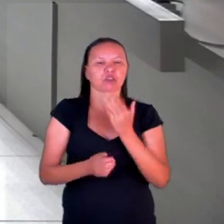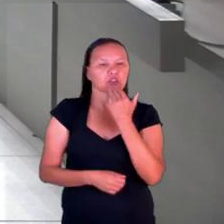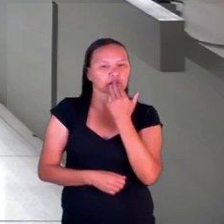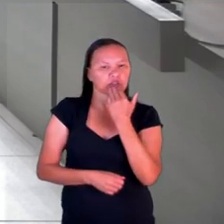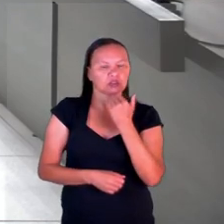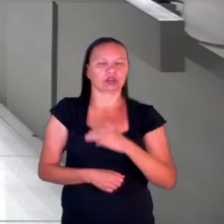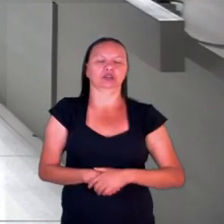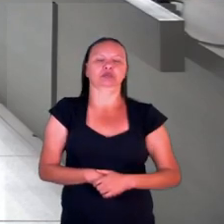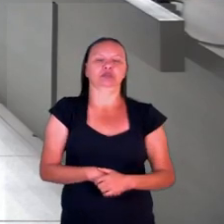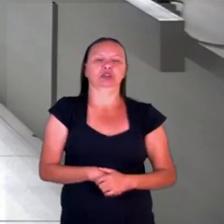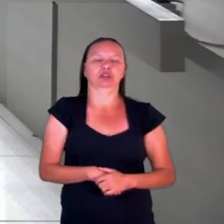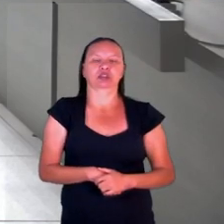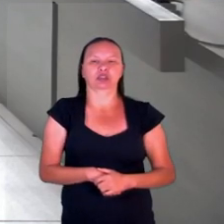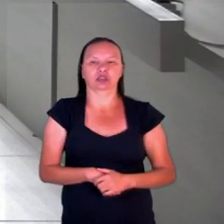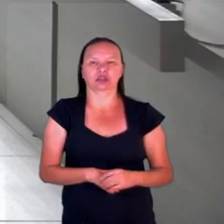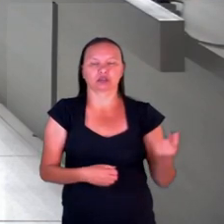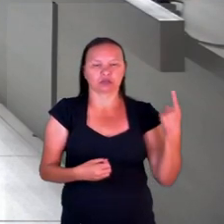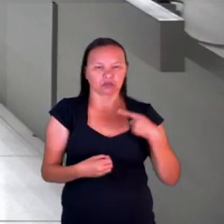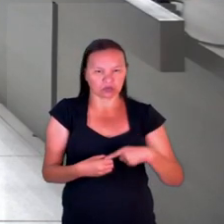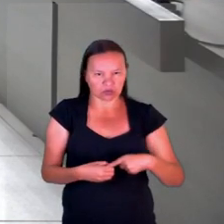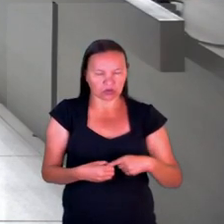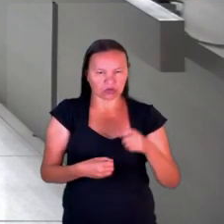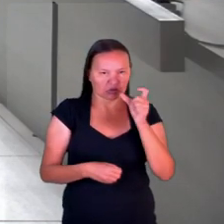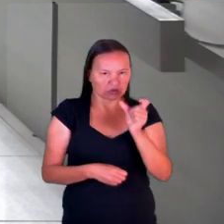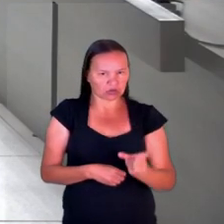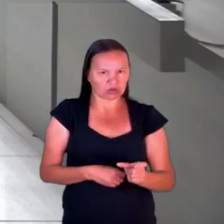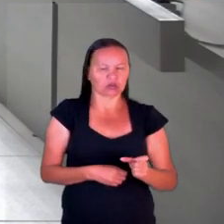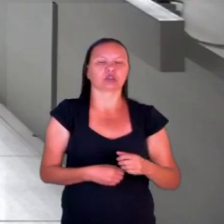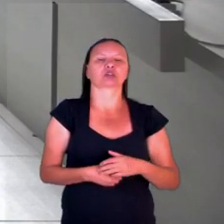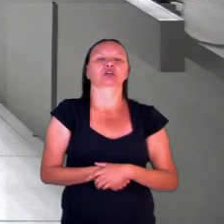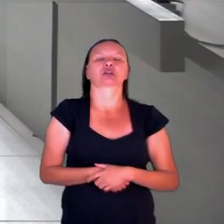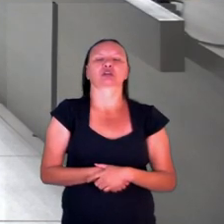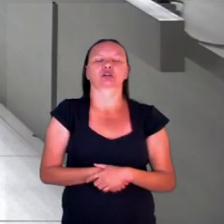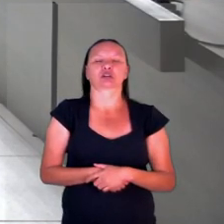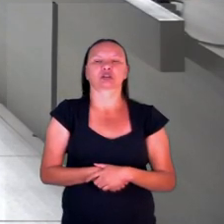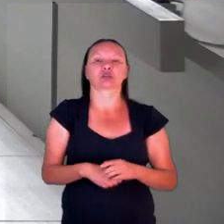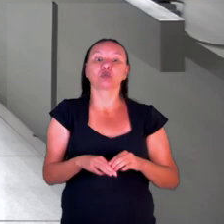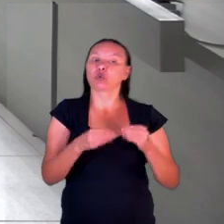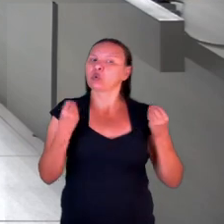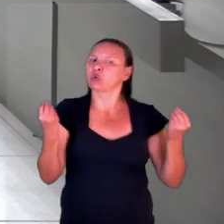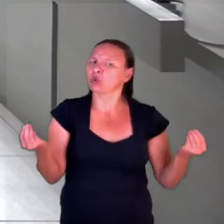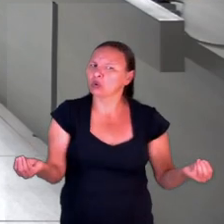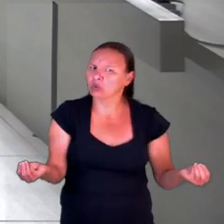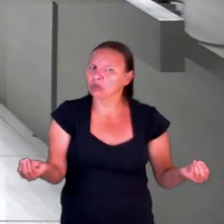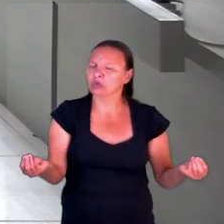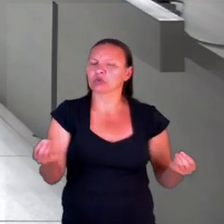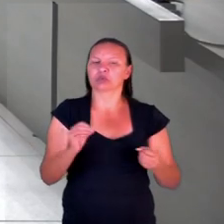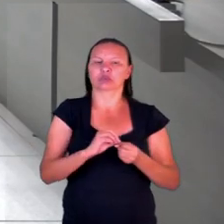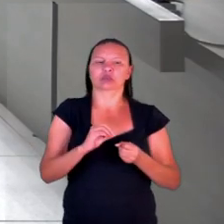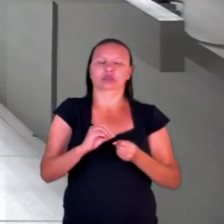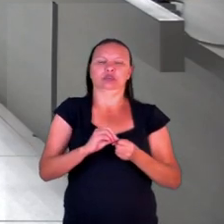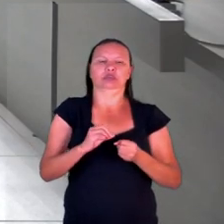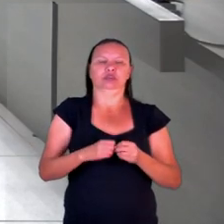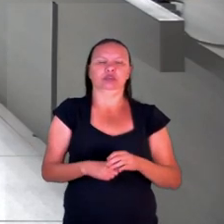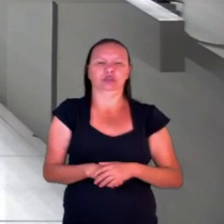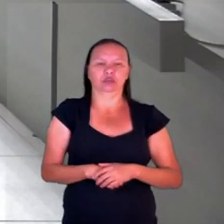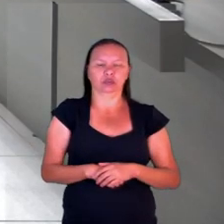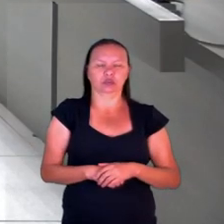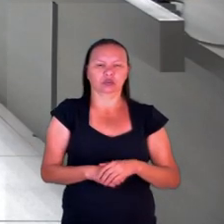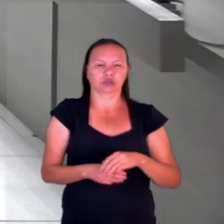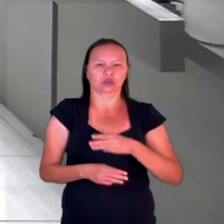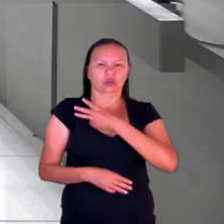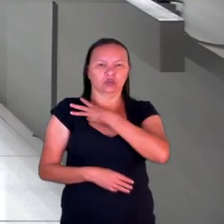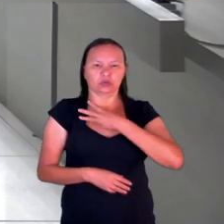né outras pessoas também colocaram né E como que tu imagina a atuação do ministério